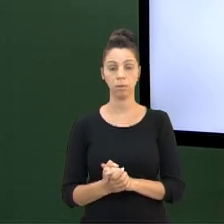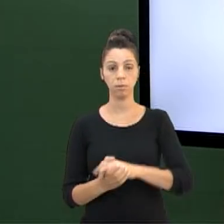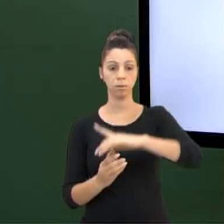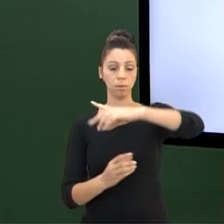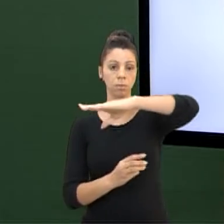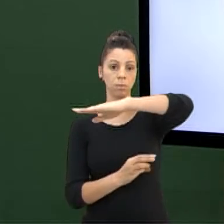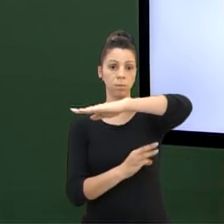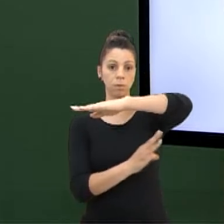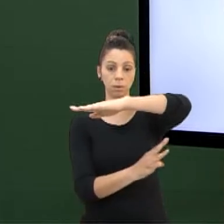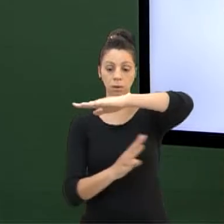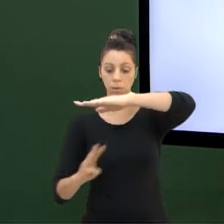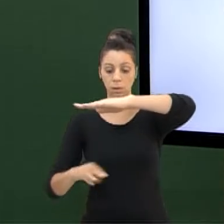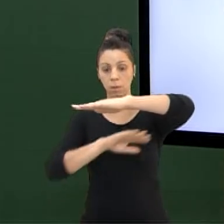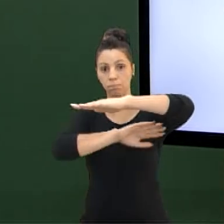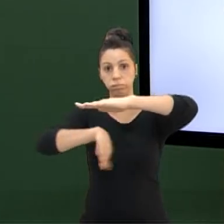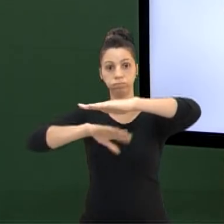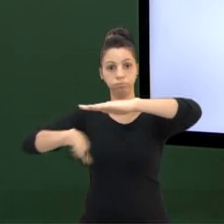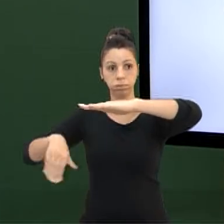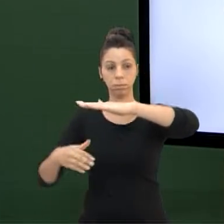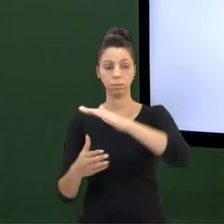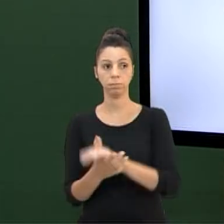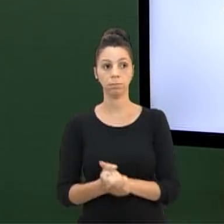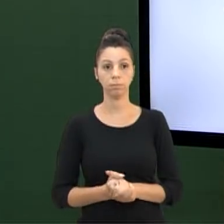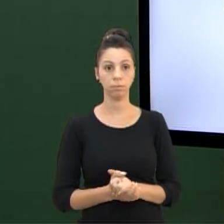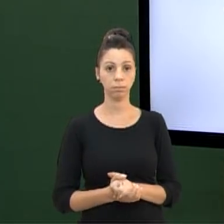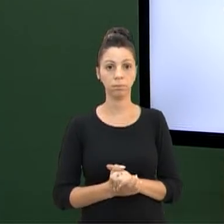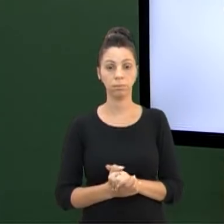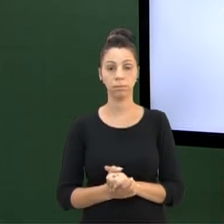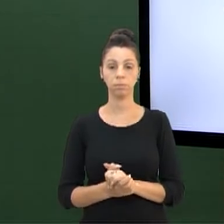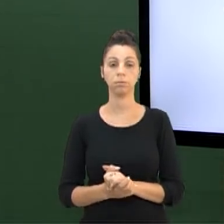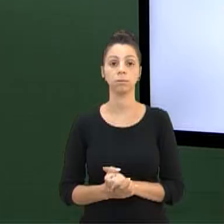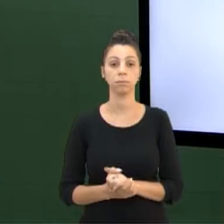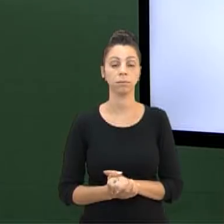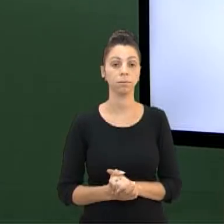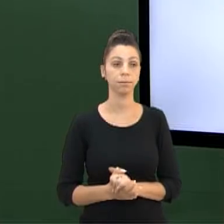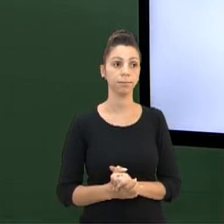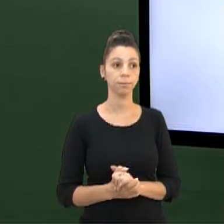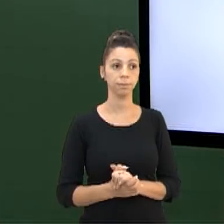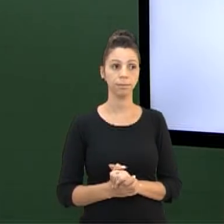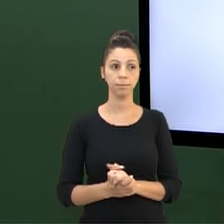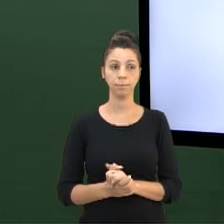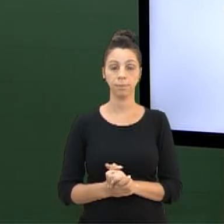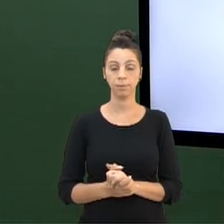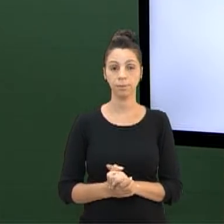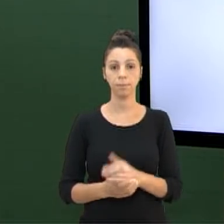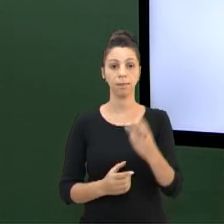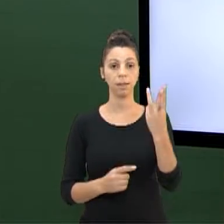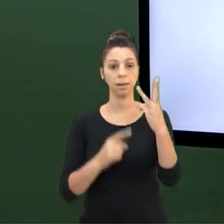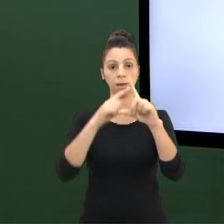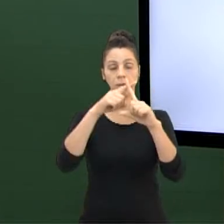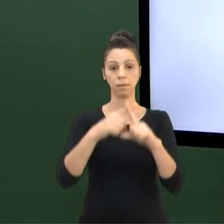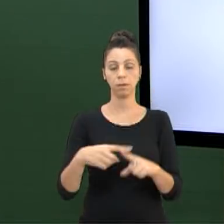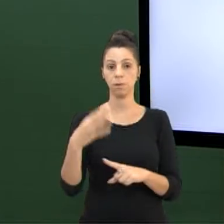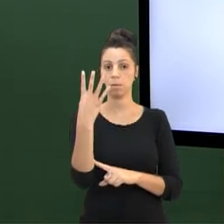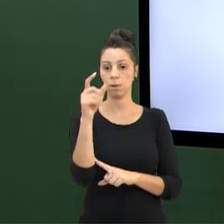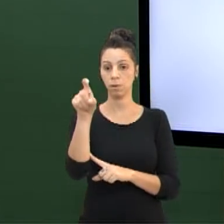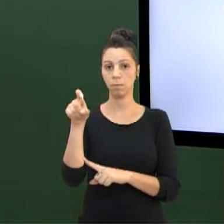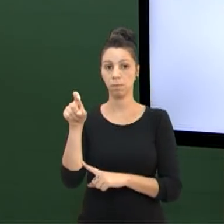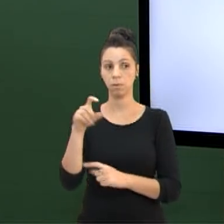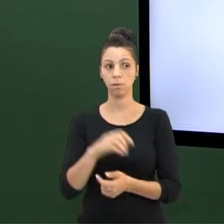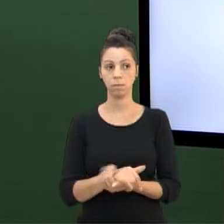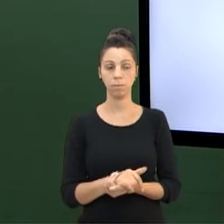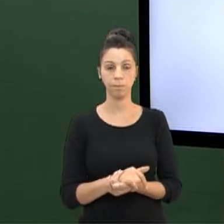simplifica, ok? E agora, vamos operacionar o cálculo. 3 vezes 4x, eu tenho